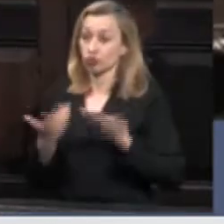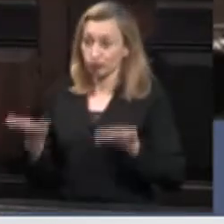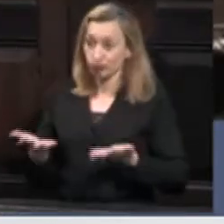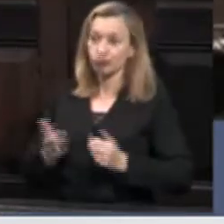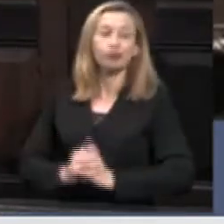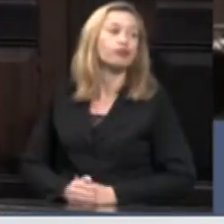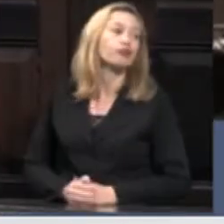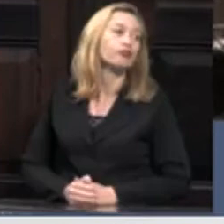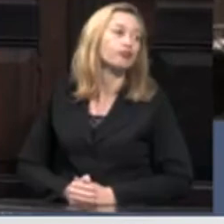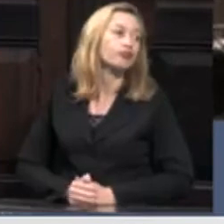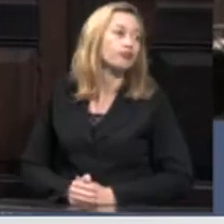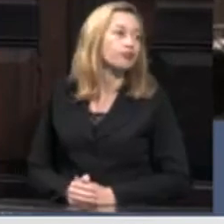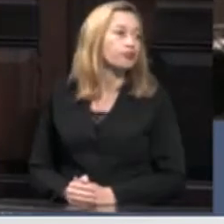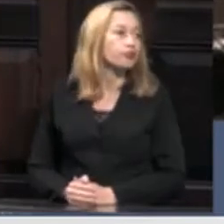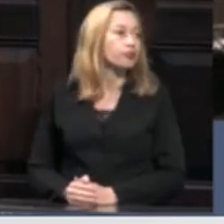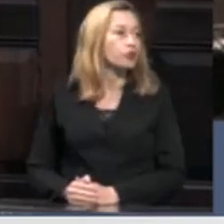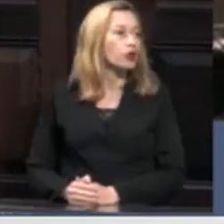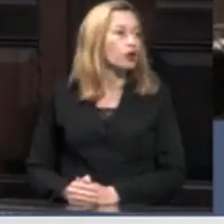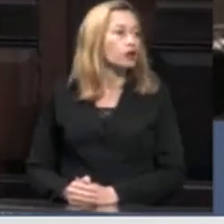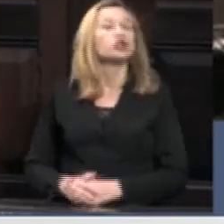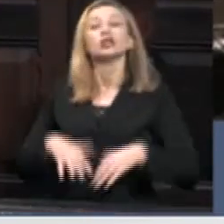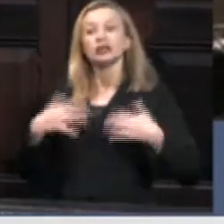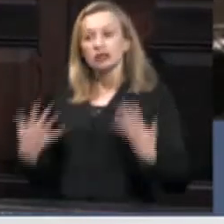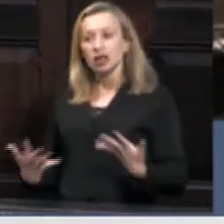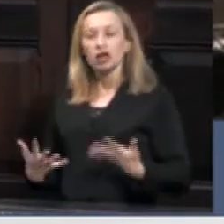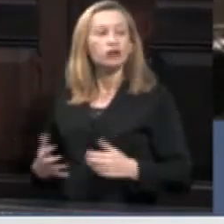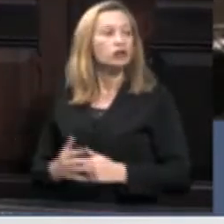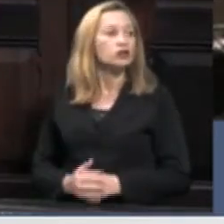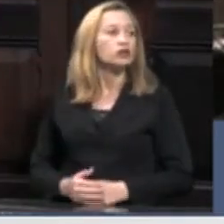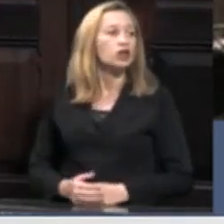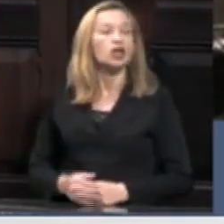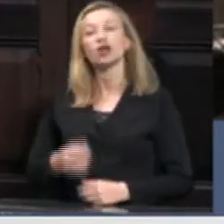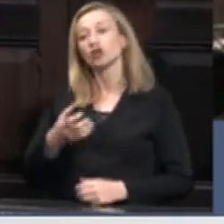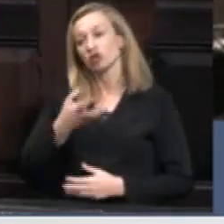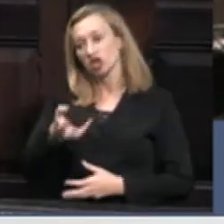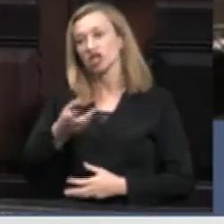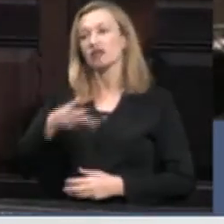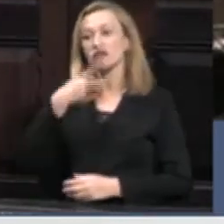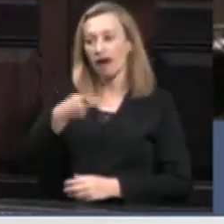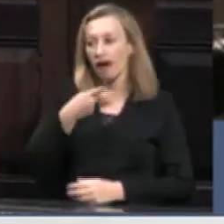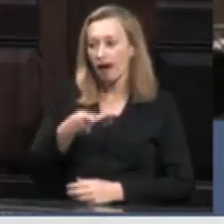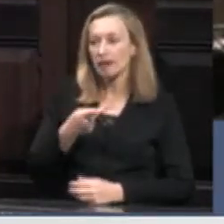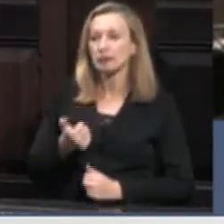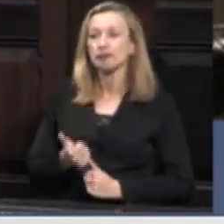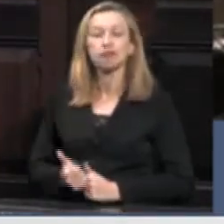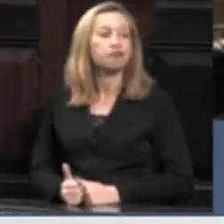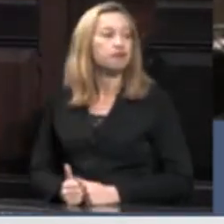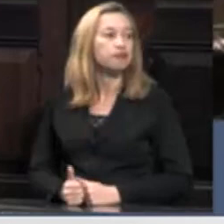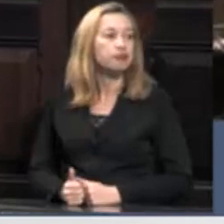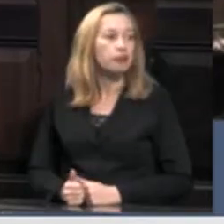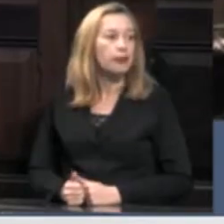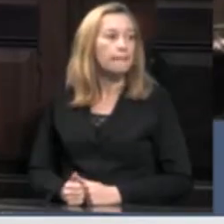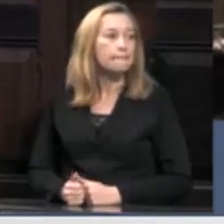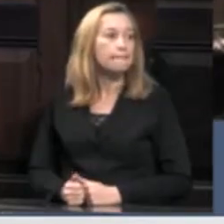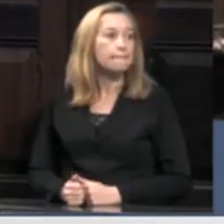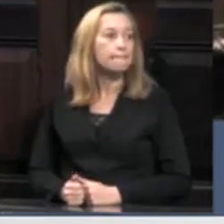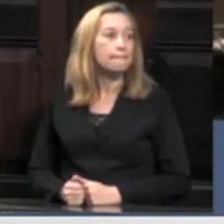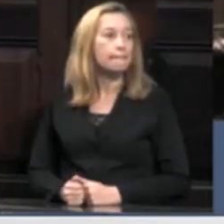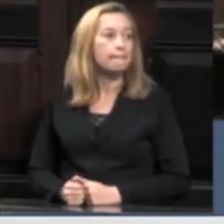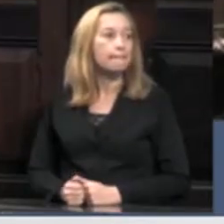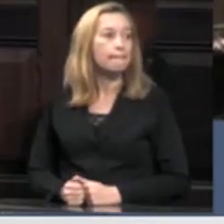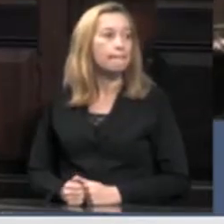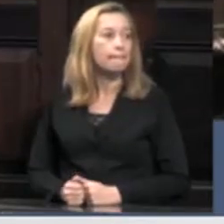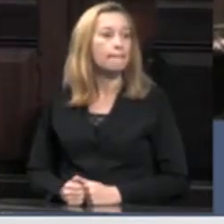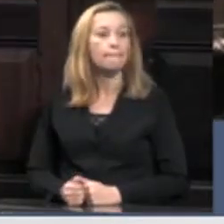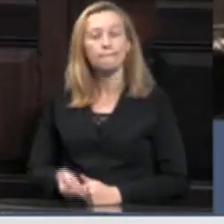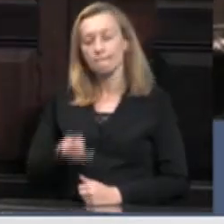ordens possíveis que for. Então, eram estas considerações que eu gostaria de fazer. Fecho